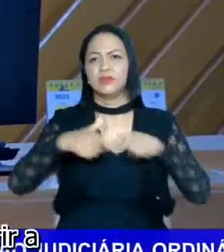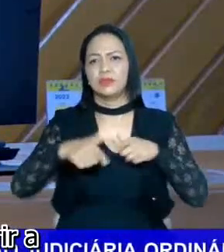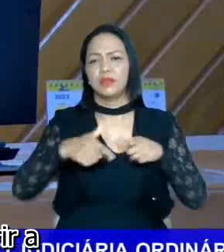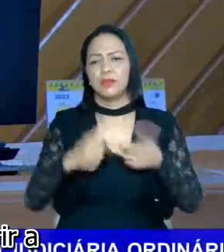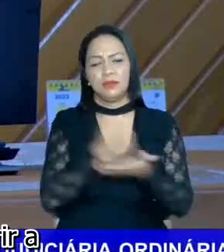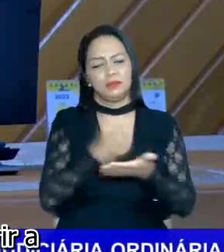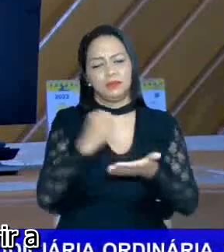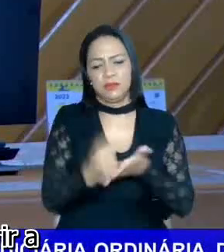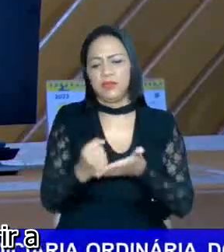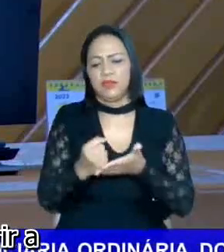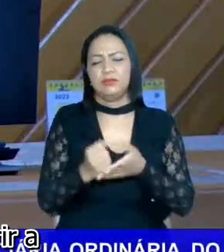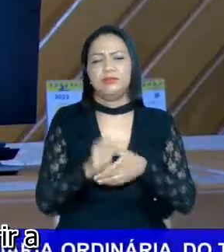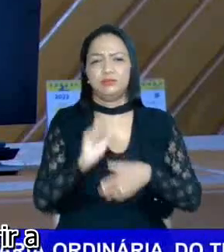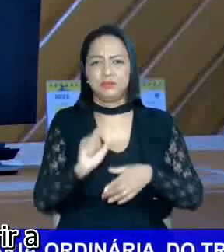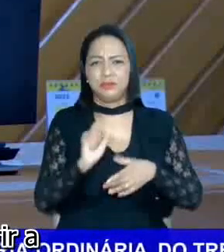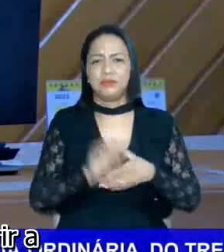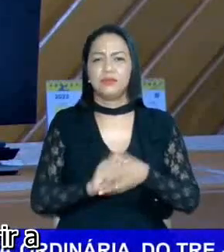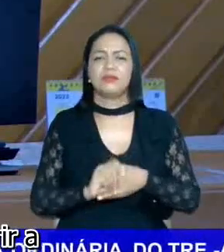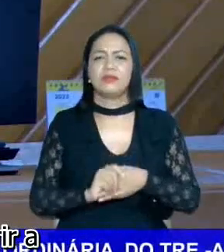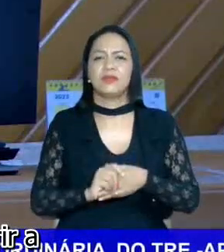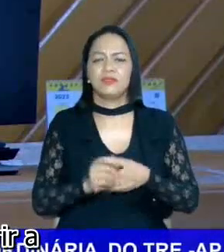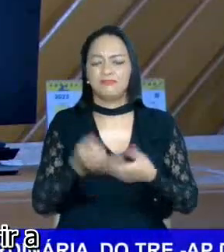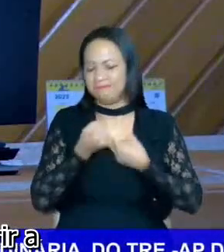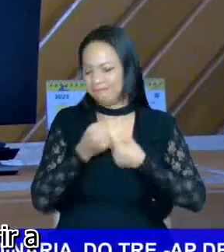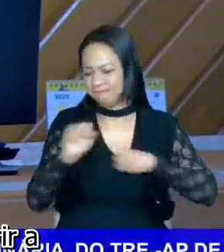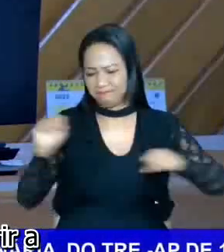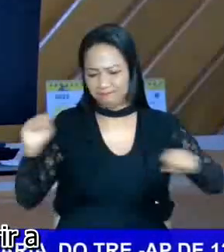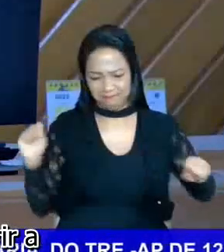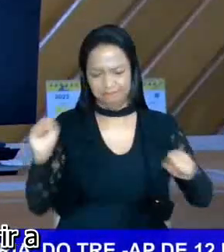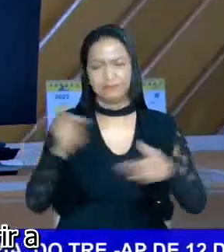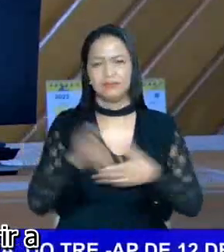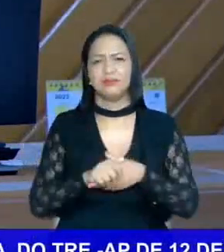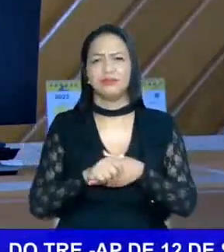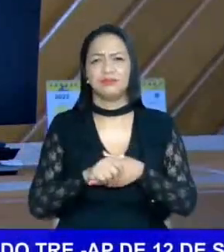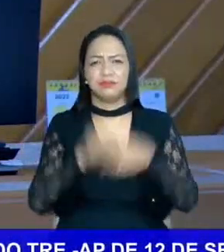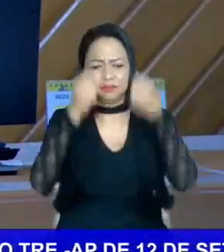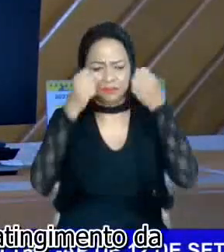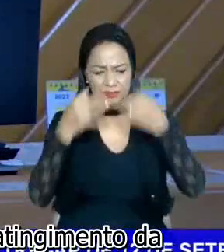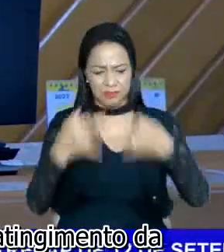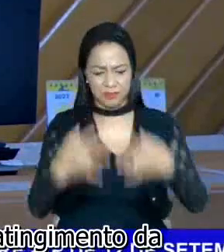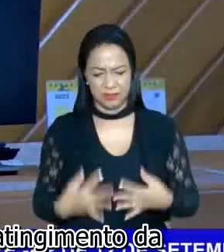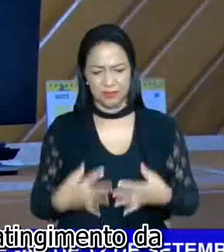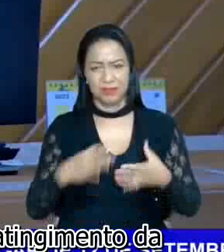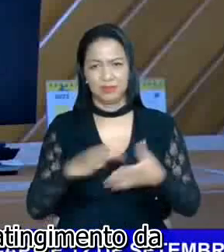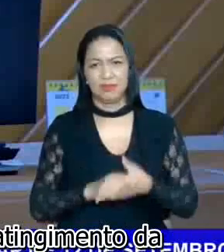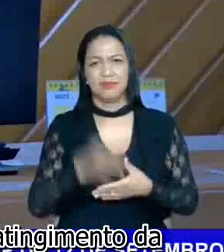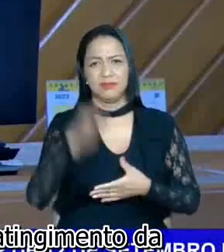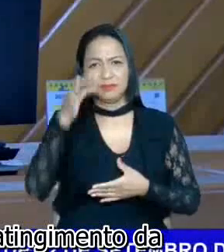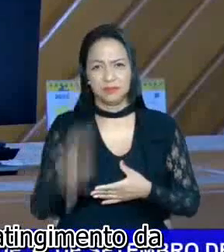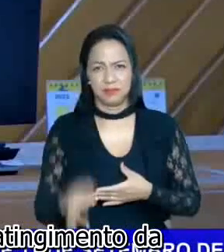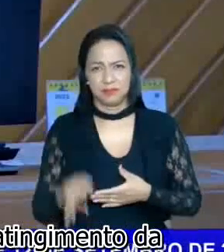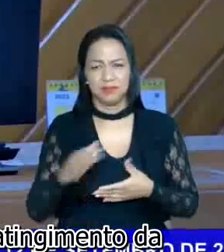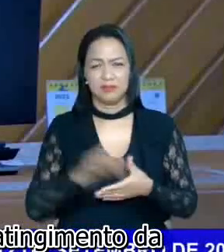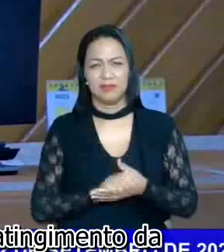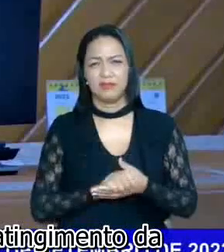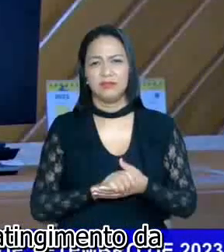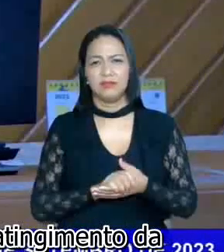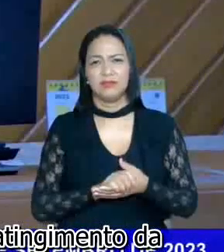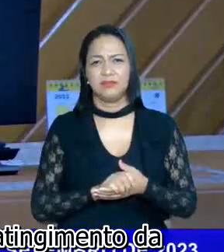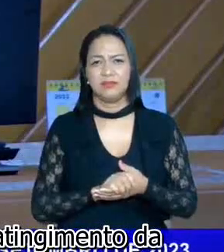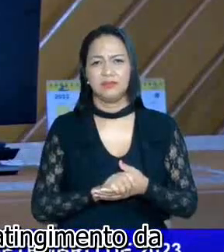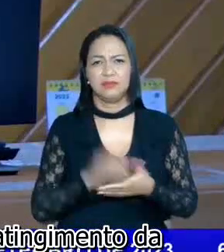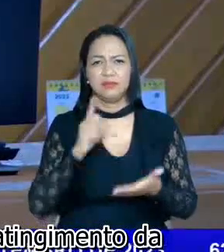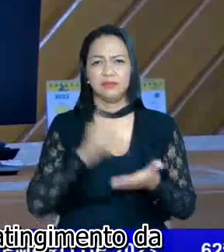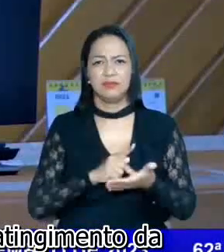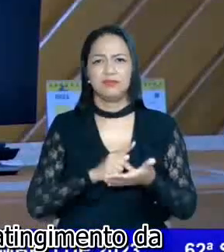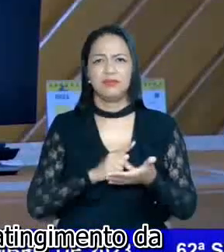pelos contratados, o que impossibilita também aferir a proporcionalidade, a razoabilidade, na